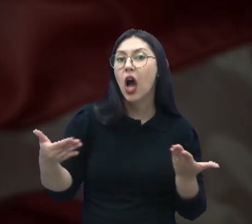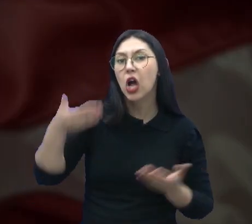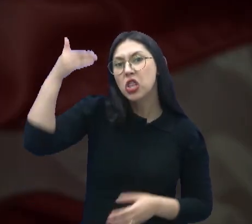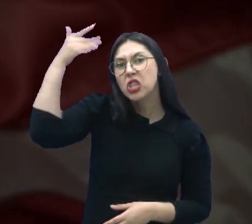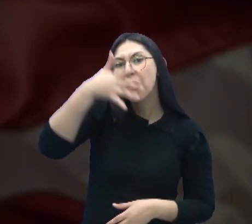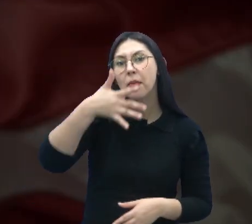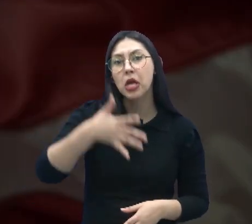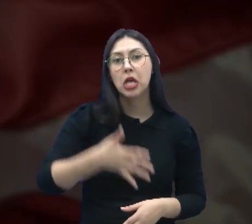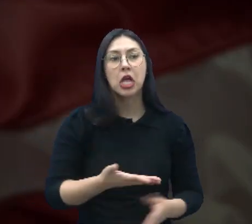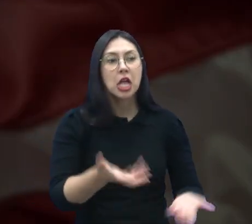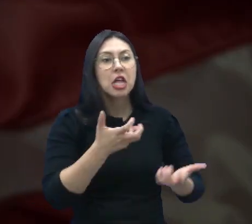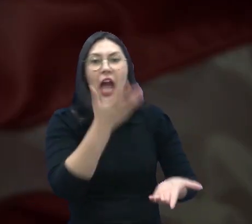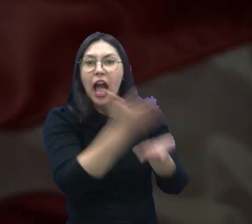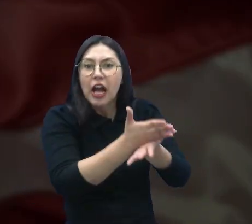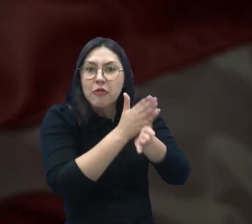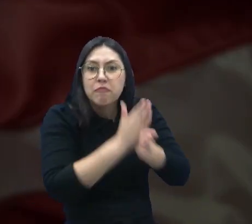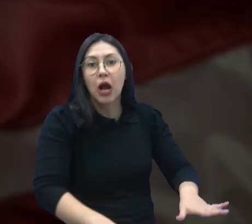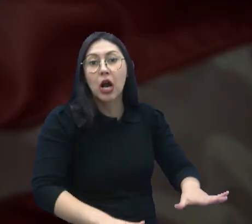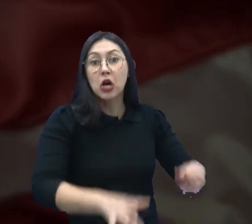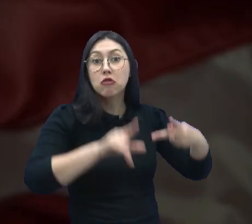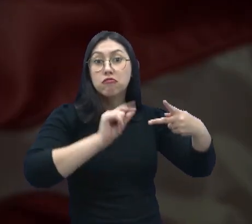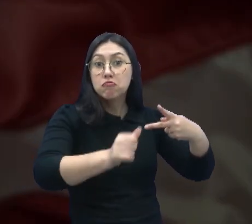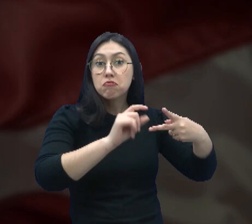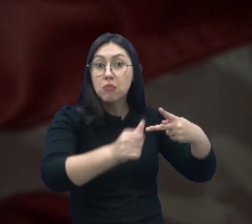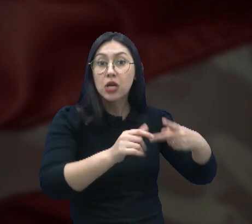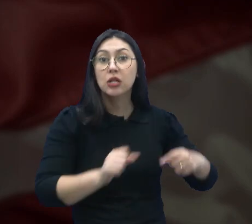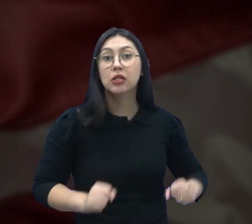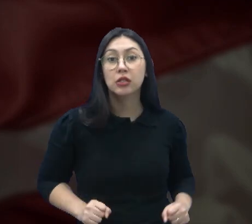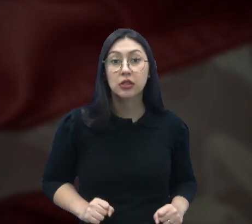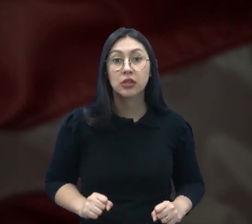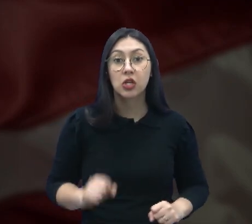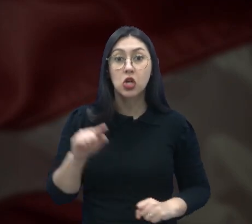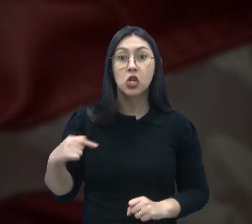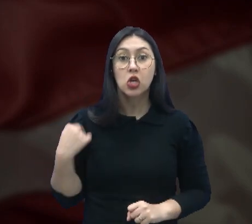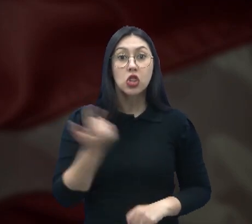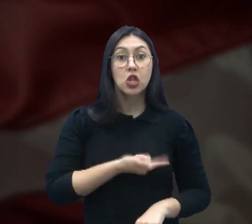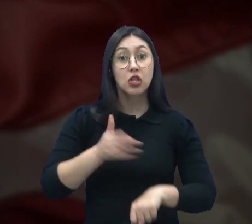o PIX. Sim, o PIX.